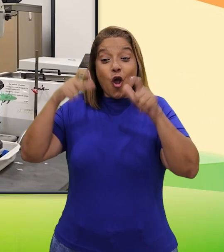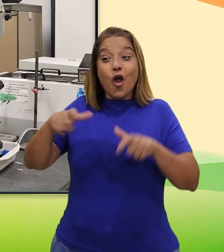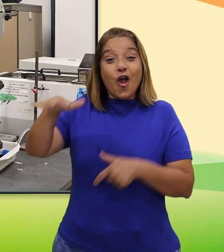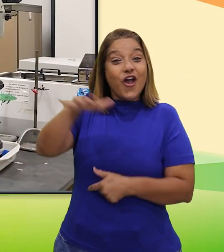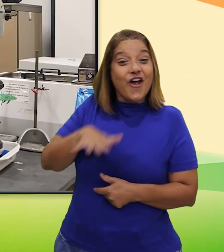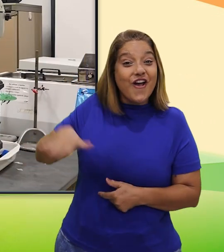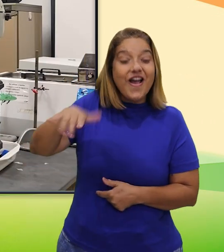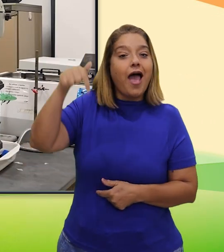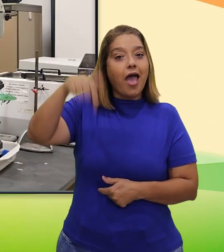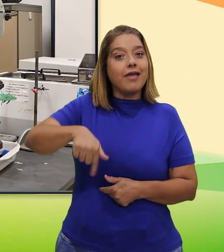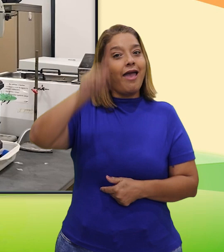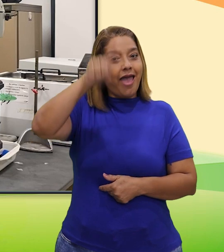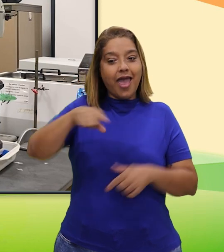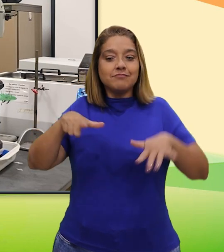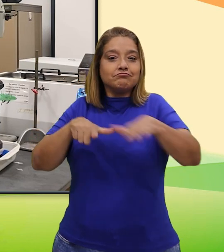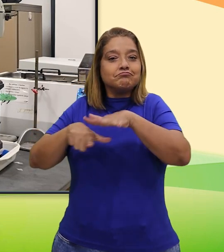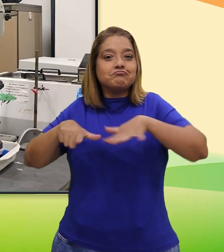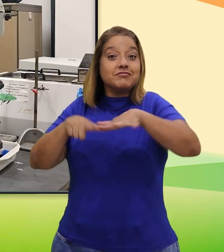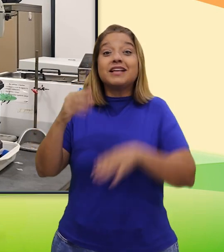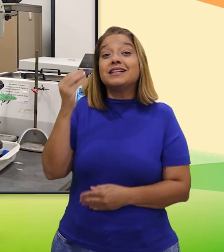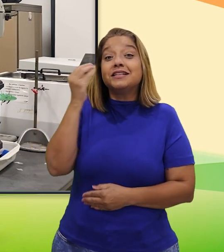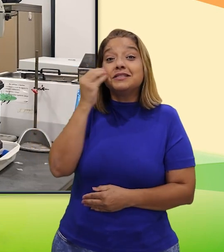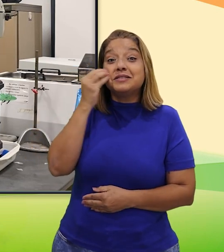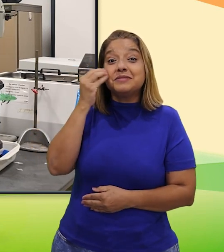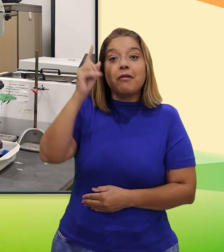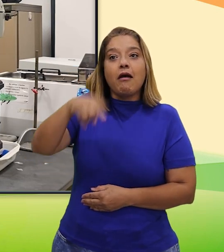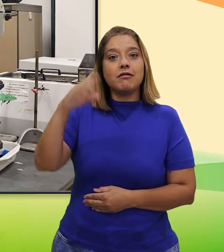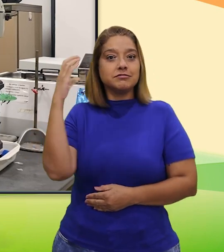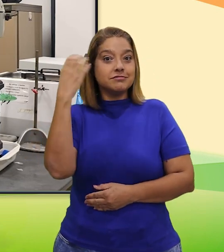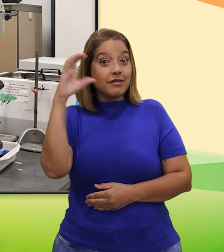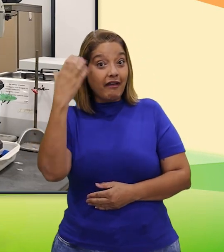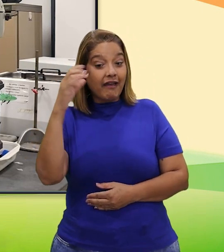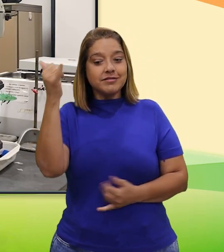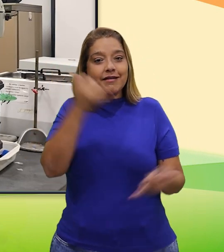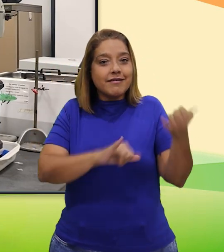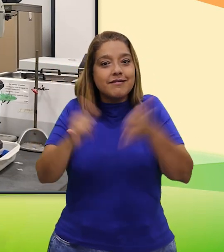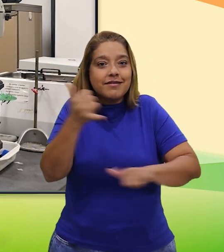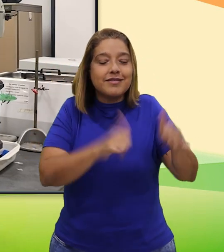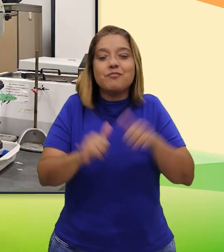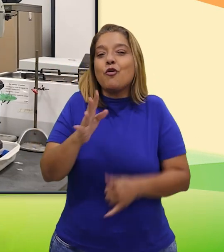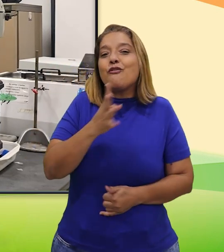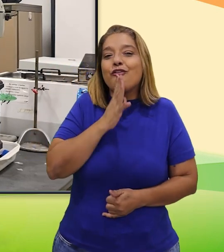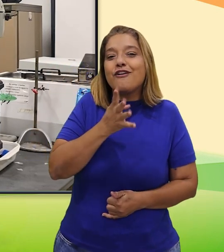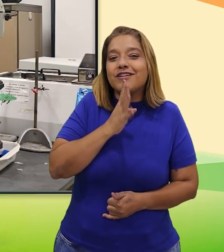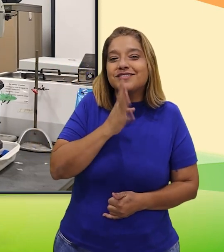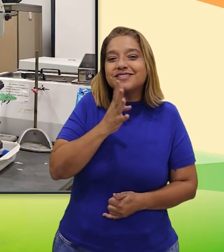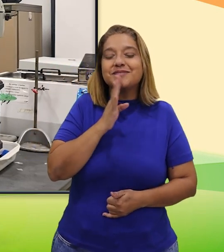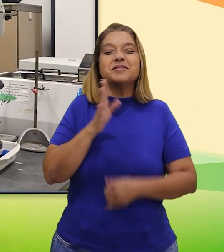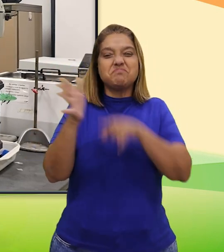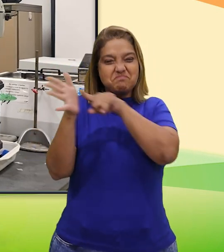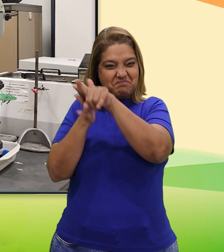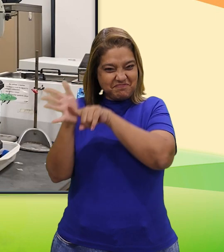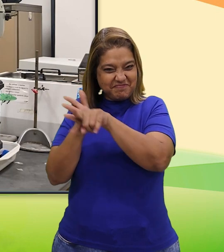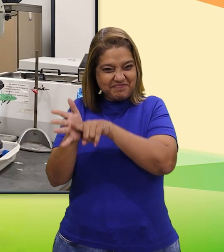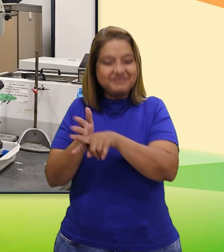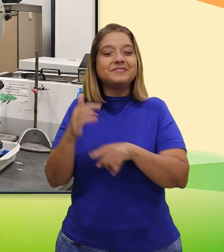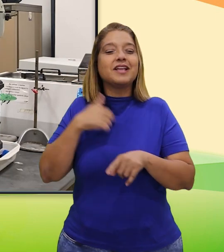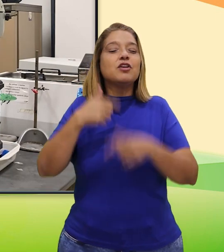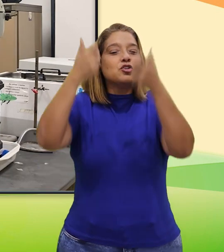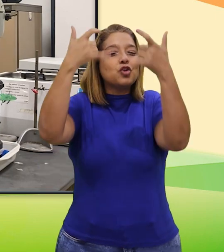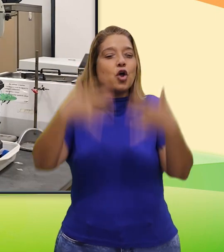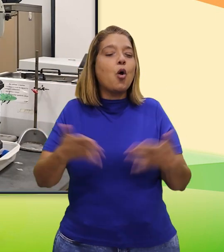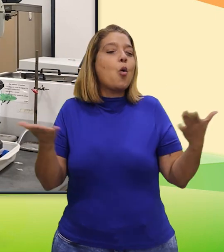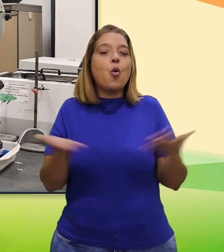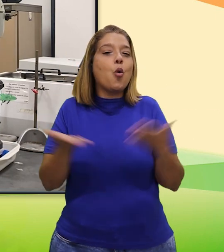Gente, olha só onde eu tô, num laboratório de ciências, de química, de conhecimento. Eu tenho que